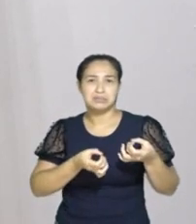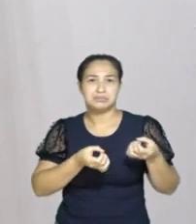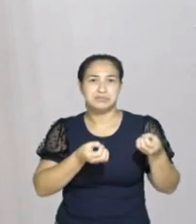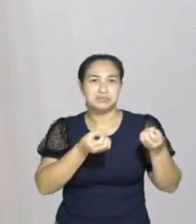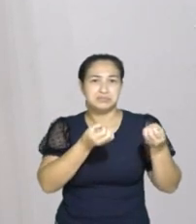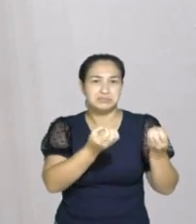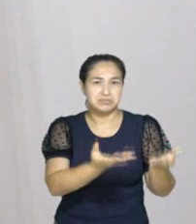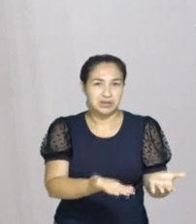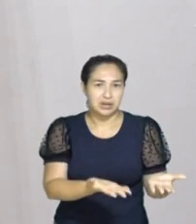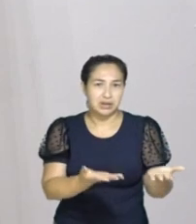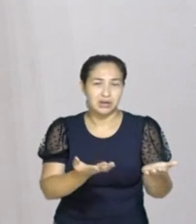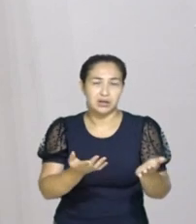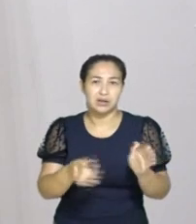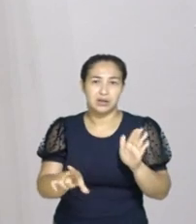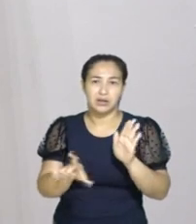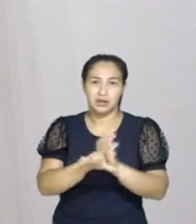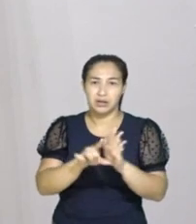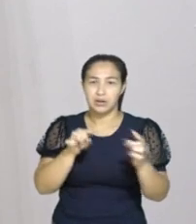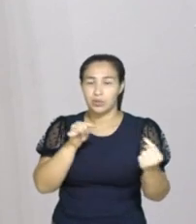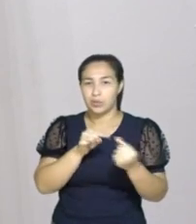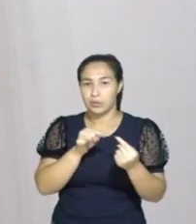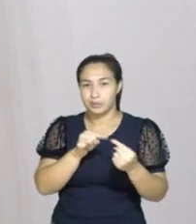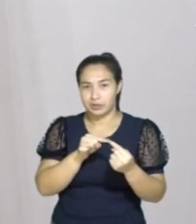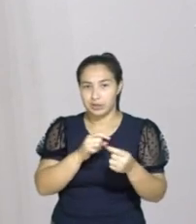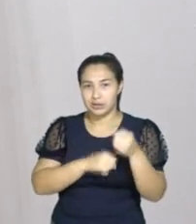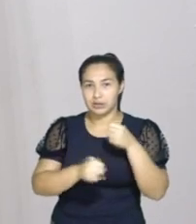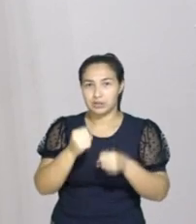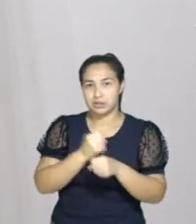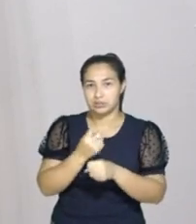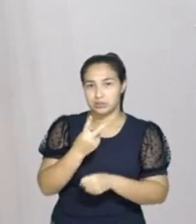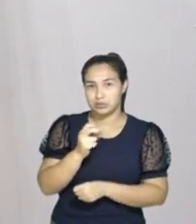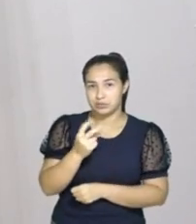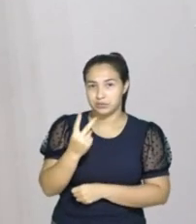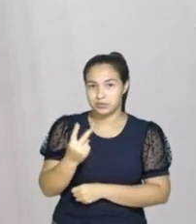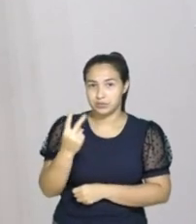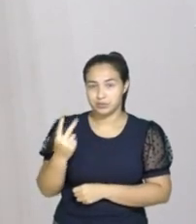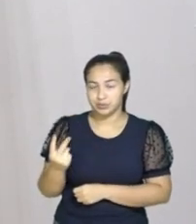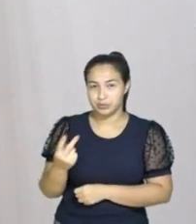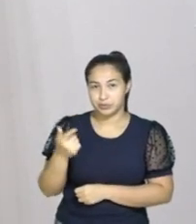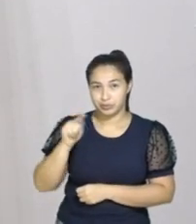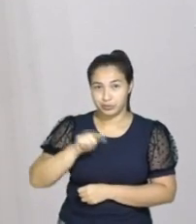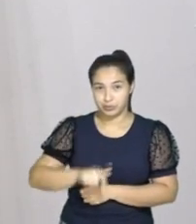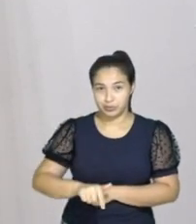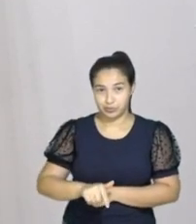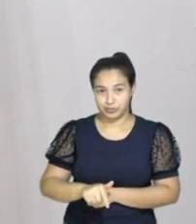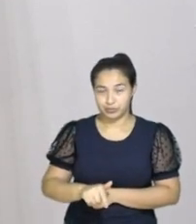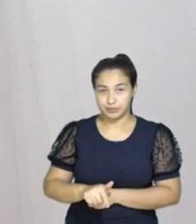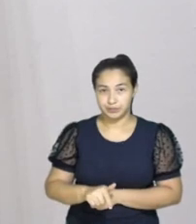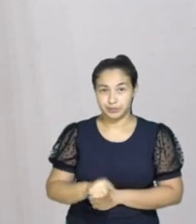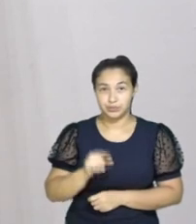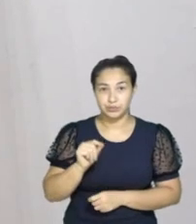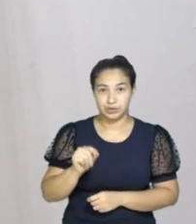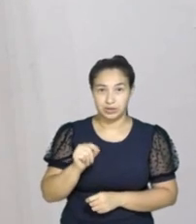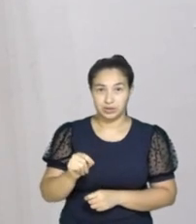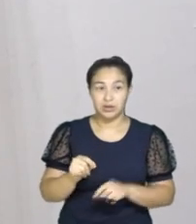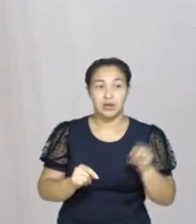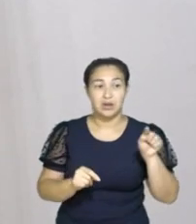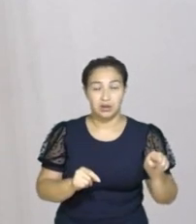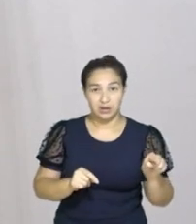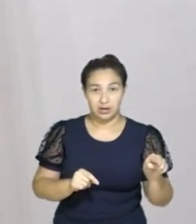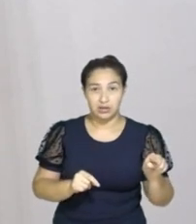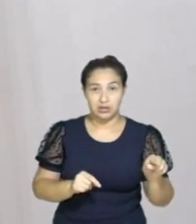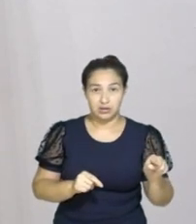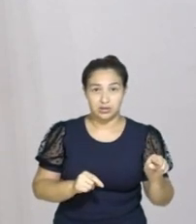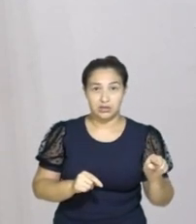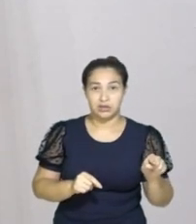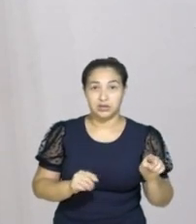estabelecidas por lei do governo passado que repito e deixo bem claro e não canso de repetir mais para quem ganha mais